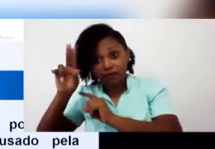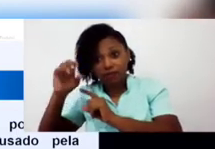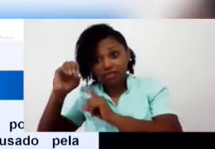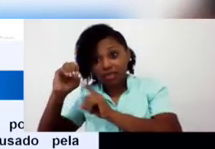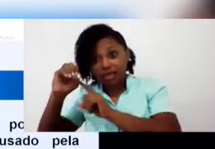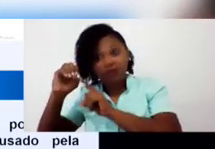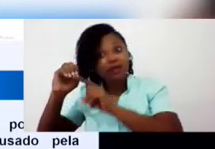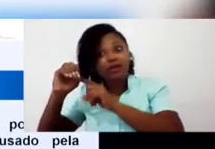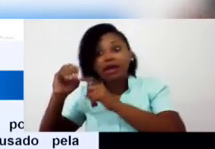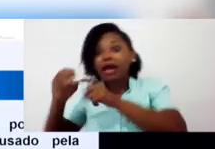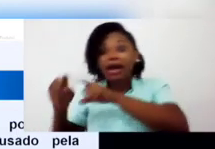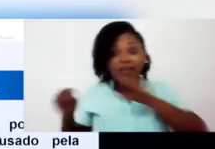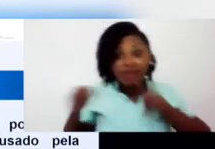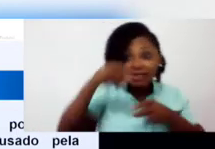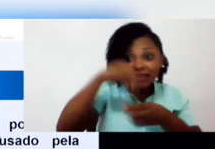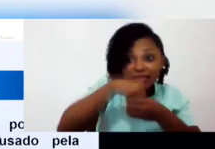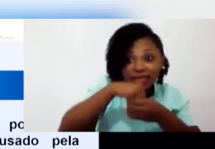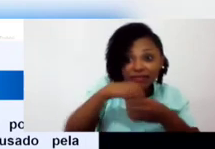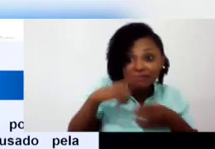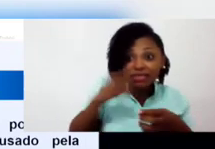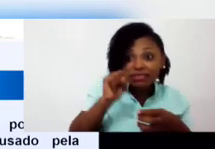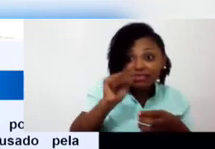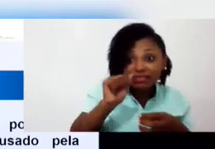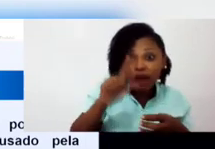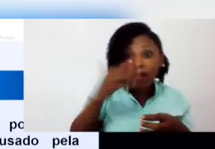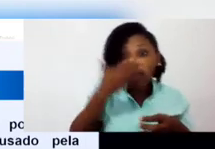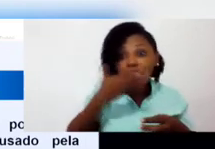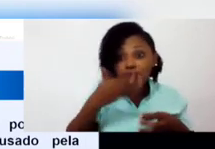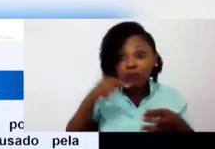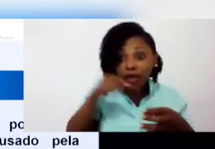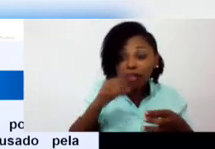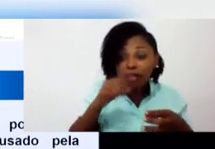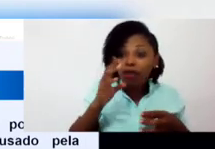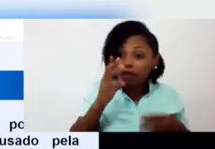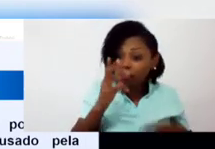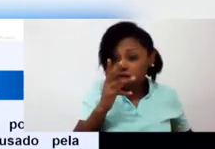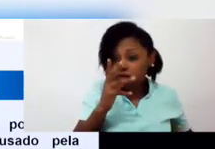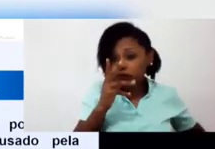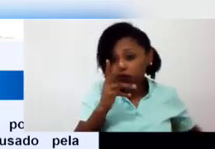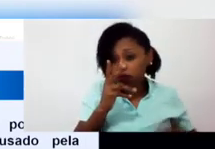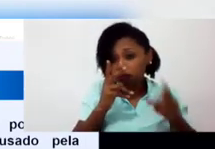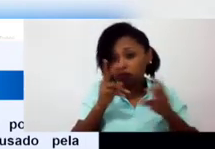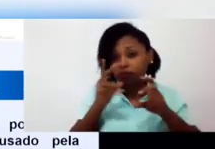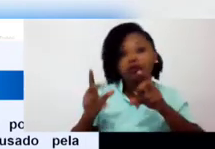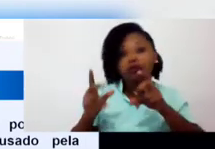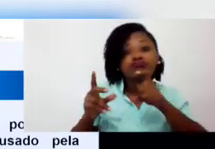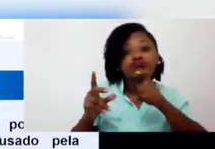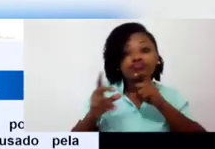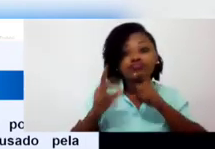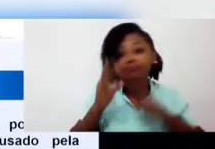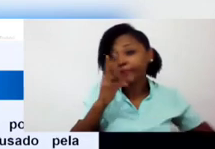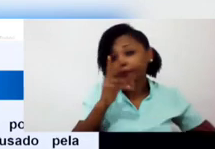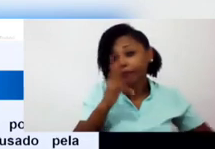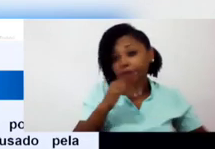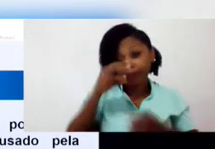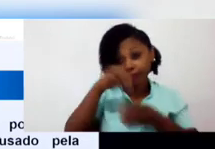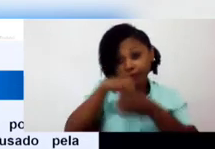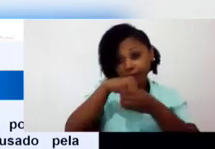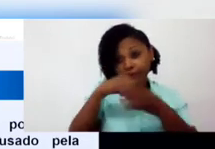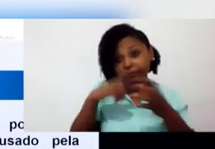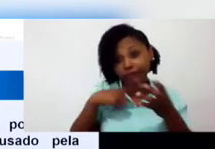congelar a 0 graus. Ela vai congelar a -2, a -10, a -5, tá? A uma quantidade inferior,